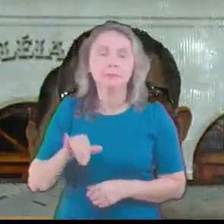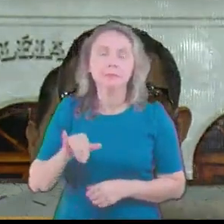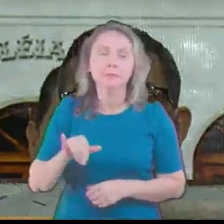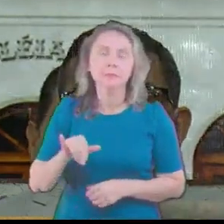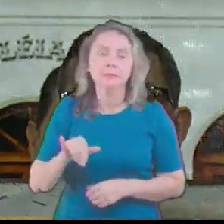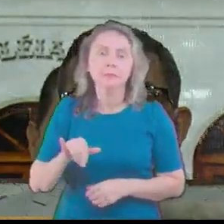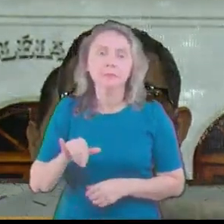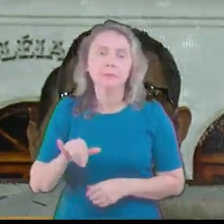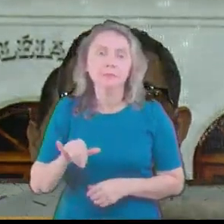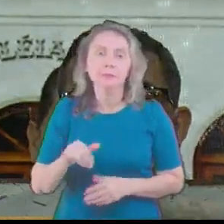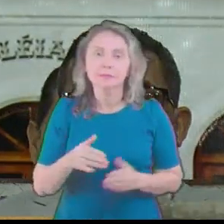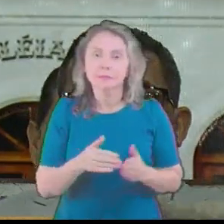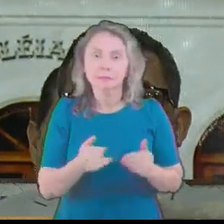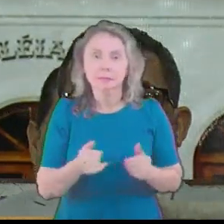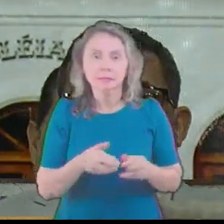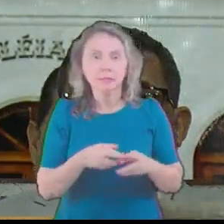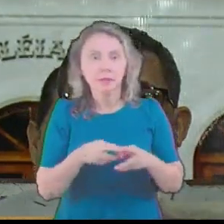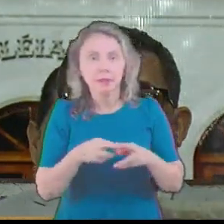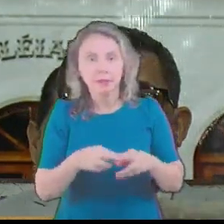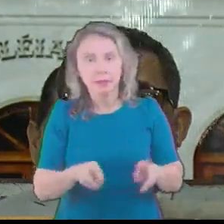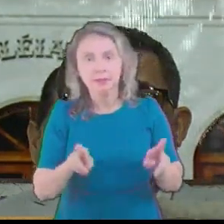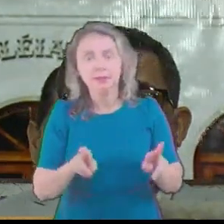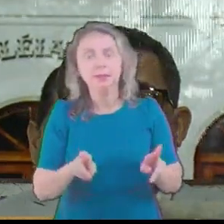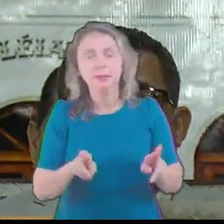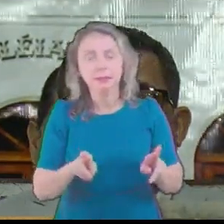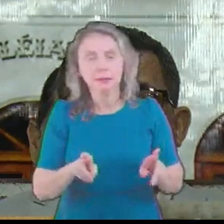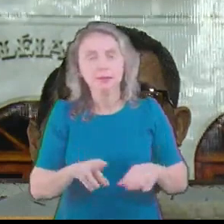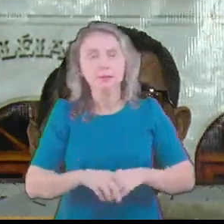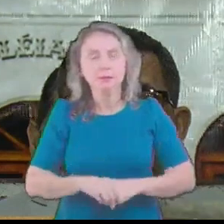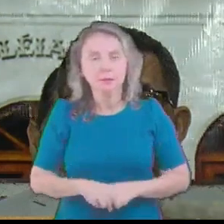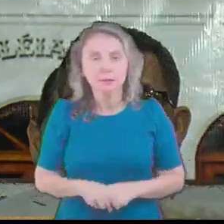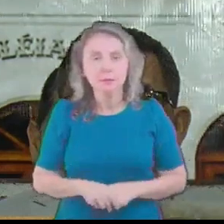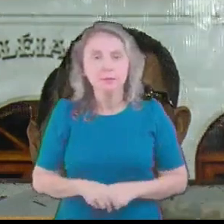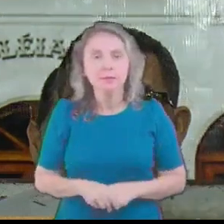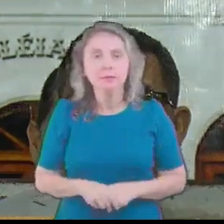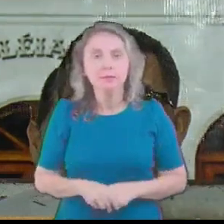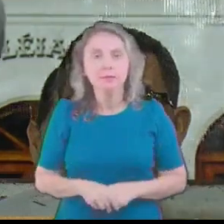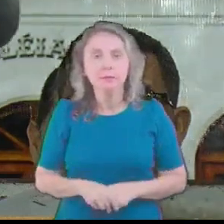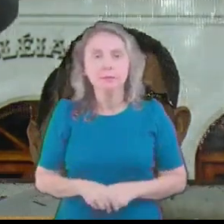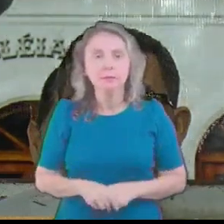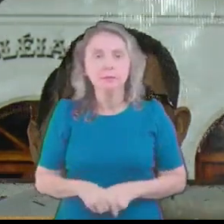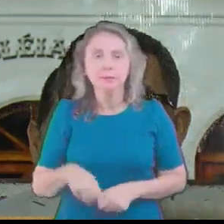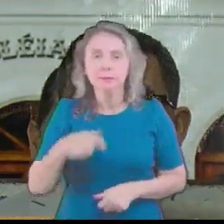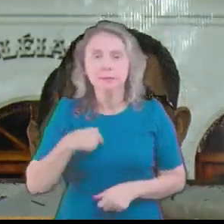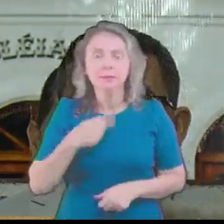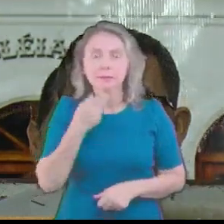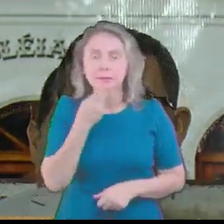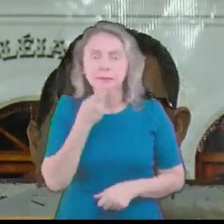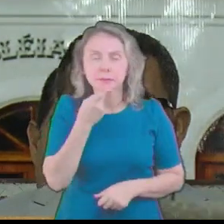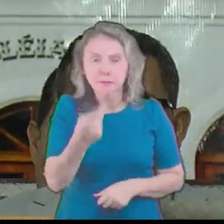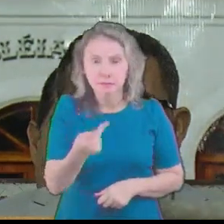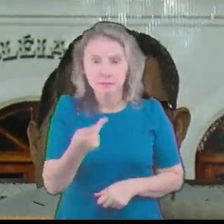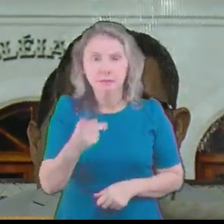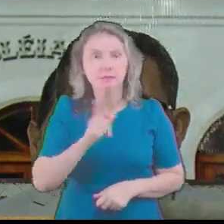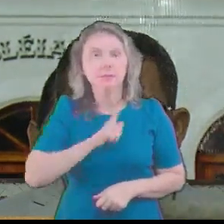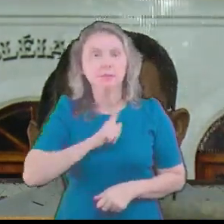e dizer para ele que ele poderia esquecer-se de Deus. Eu quero dizer para você que tem momentos em nossas vidas que